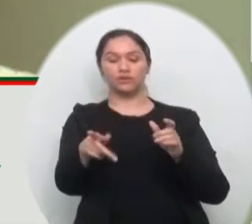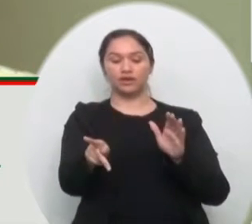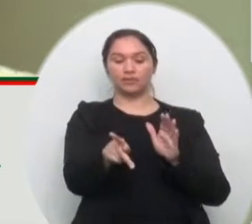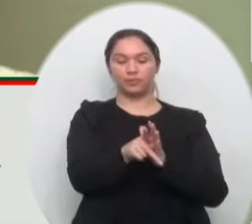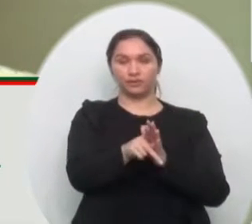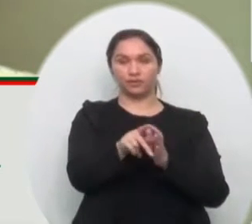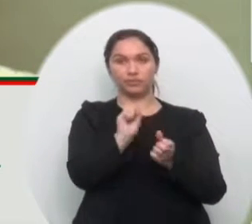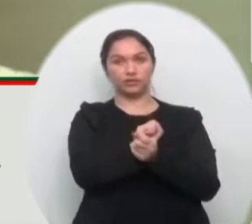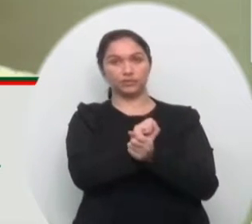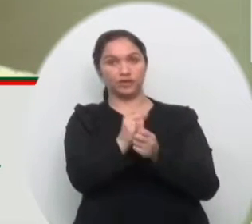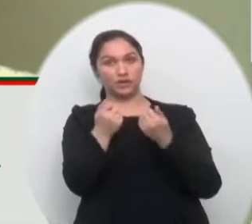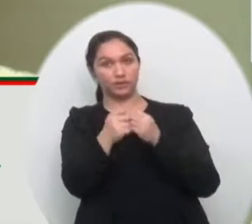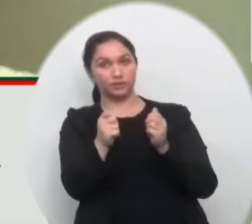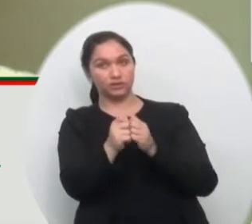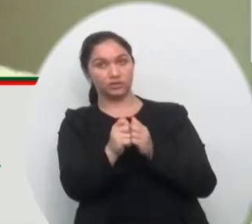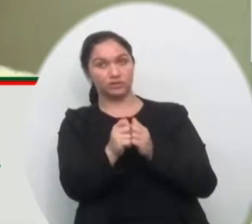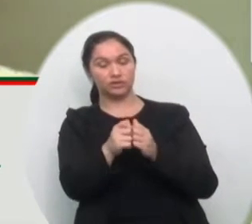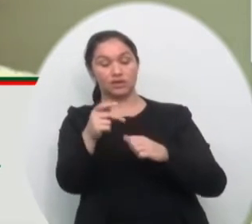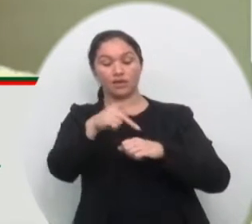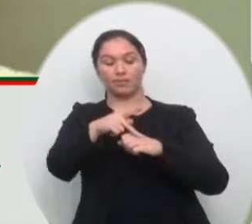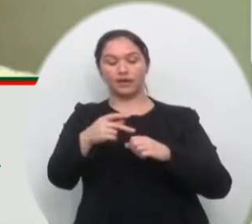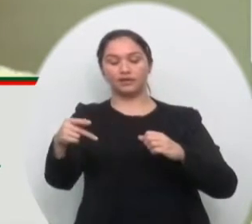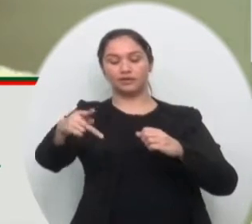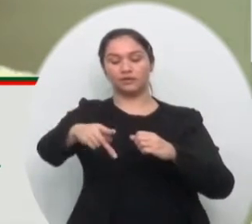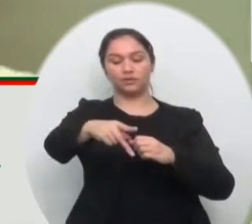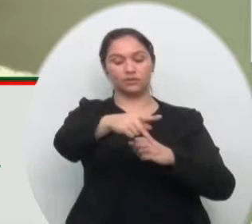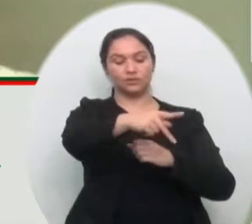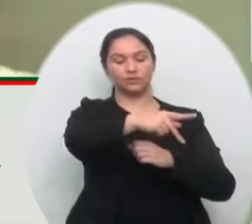igreja, no centro, olha ali, um pouquinho mais à frente.